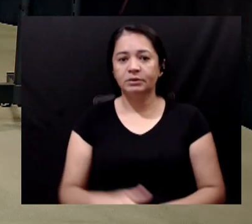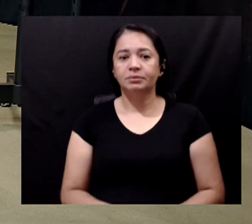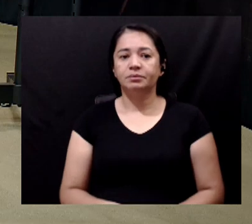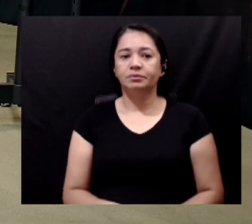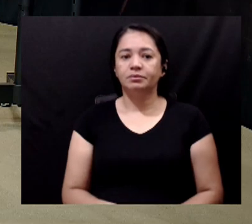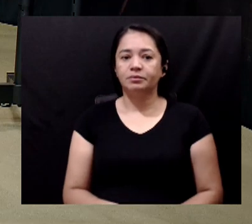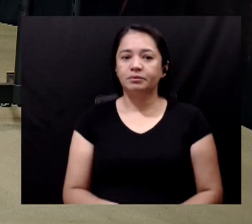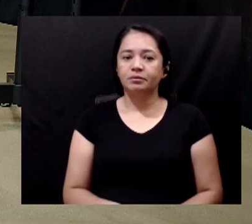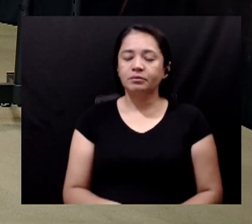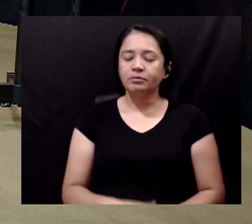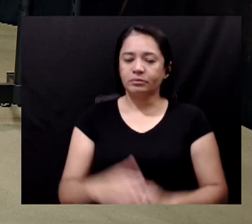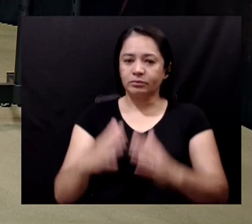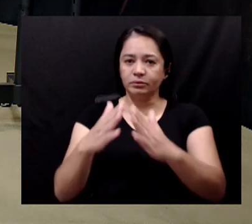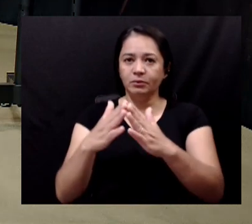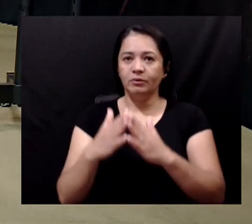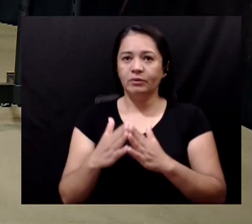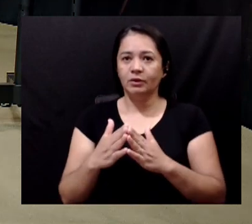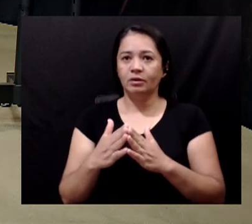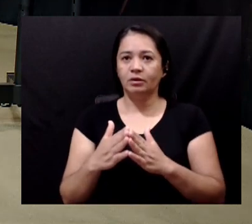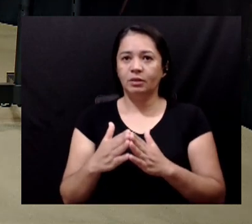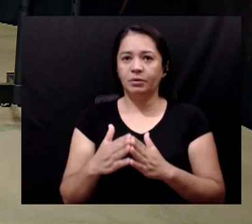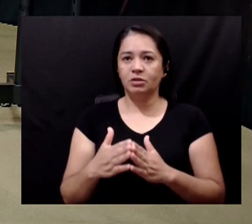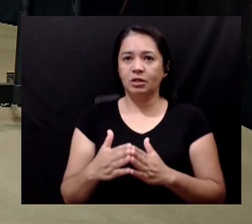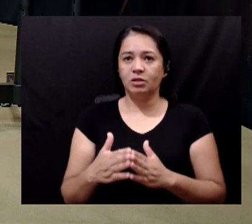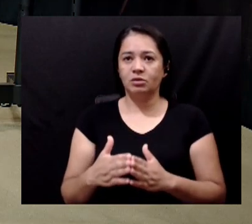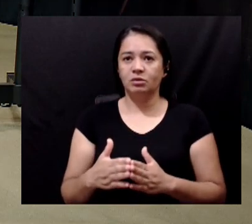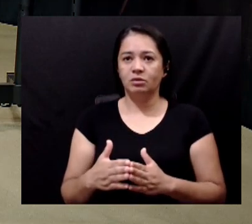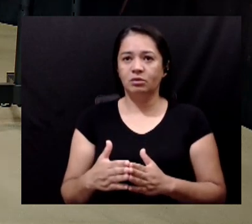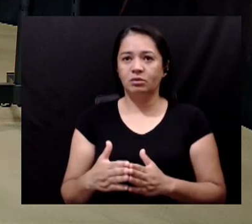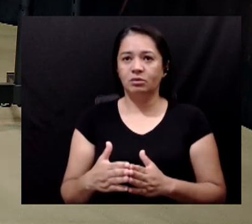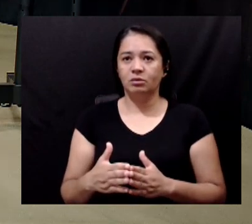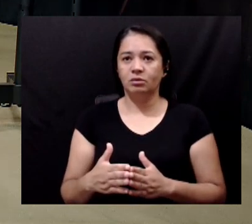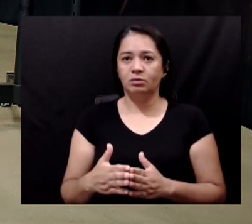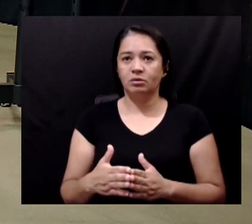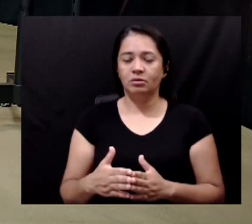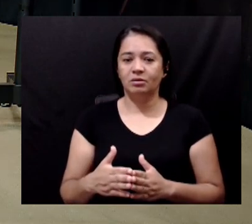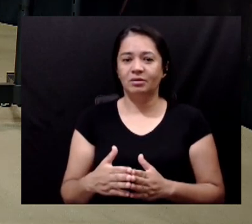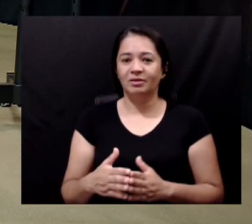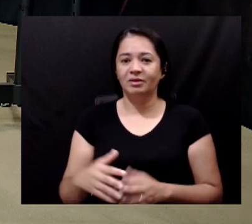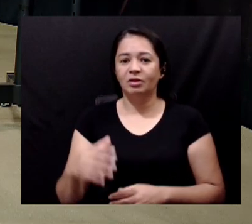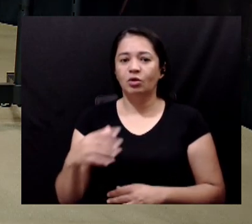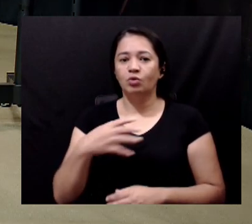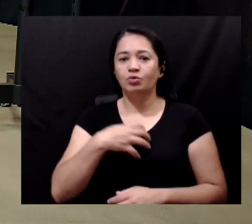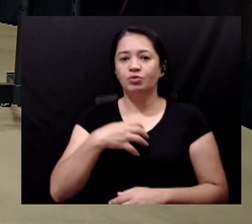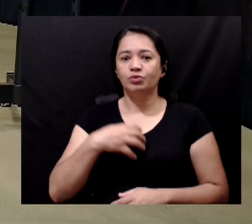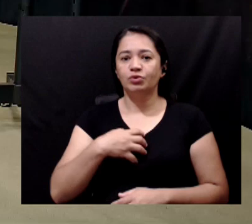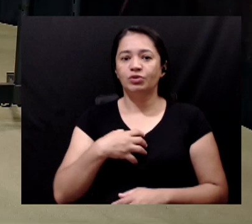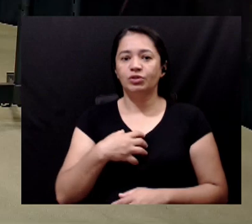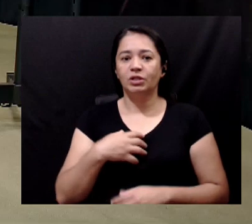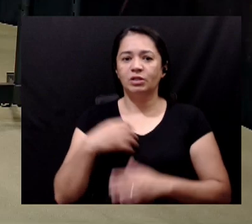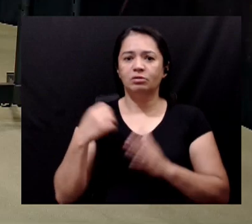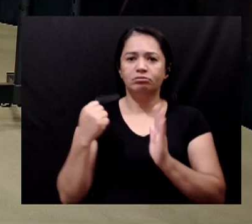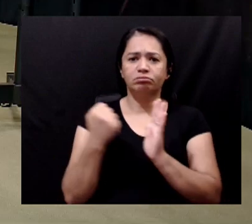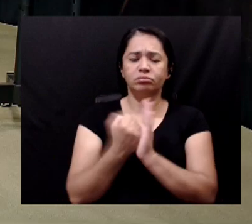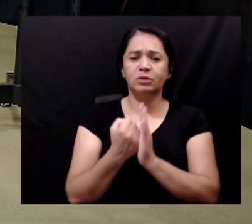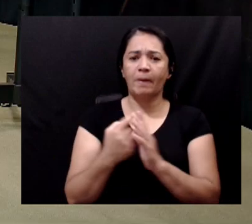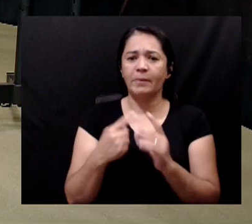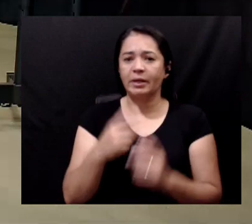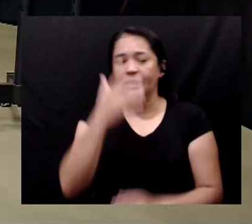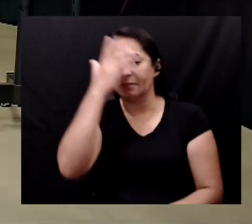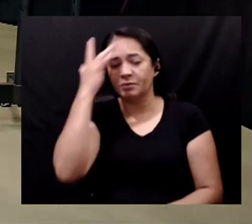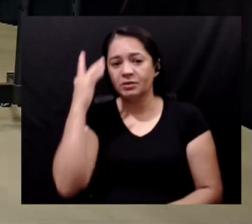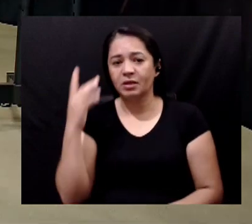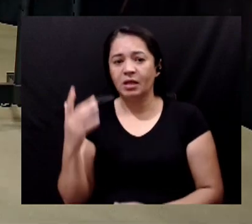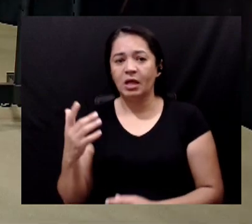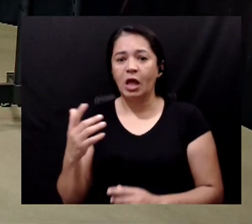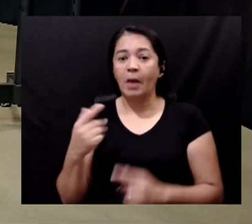gentileza, qual que é a avaliação que o senhor faz sobre essa forma de impactar? Porque muitas pessoas falam assim, a gente tem que cuidar com o que